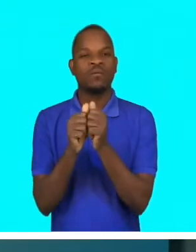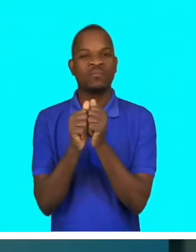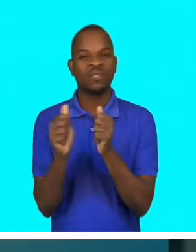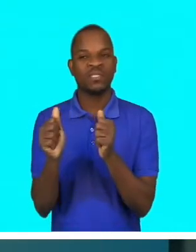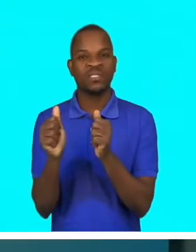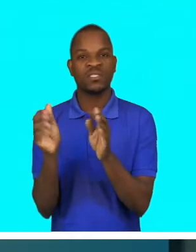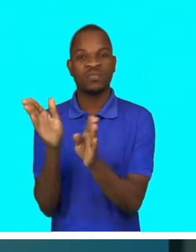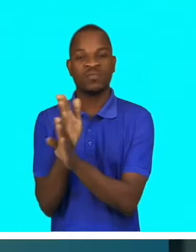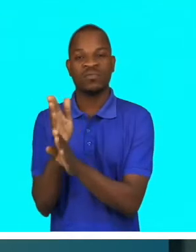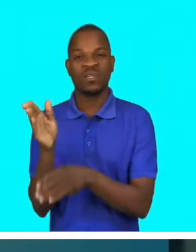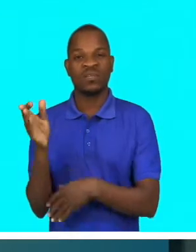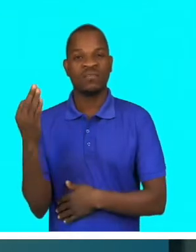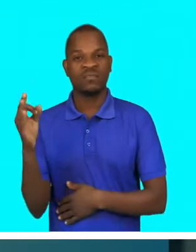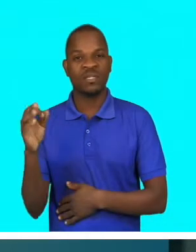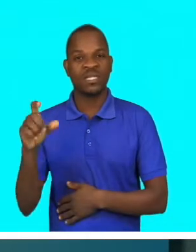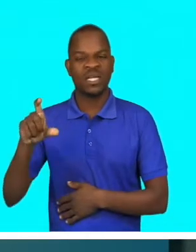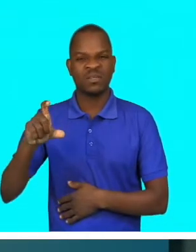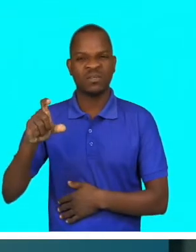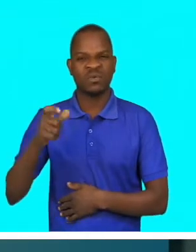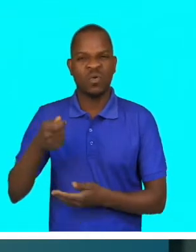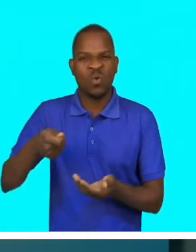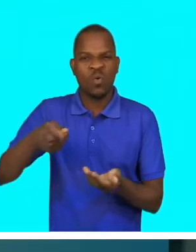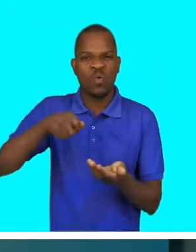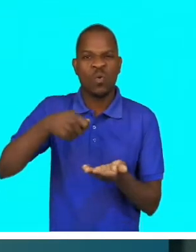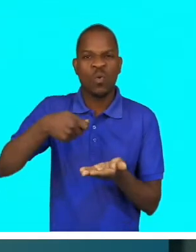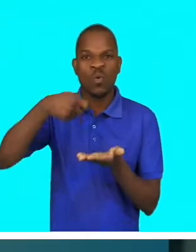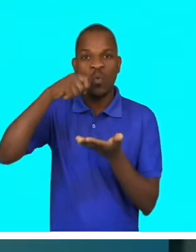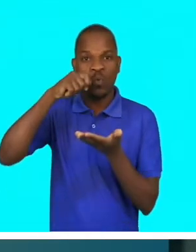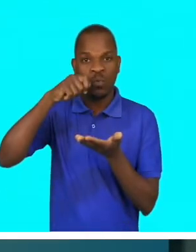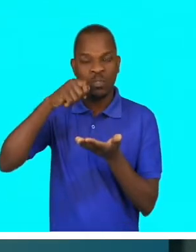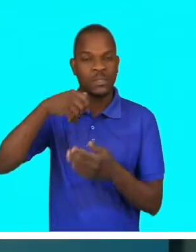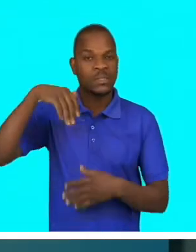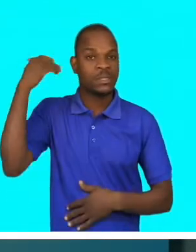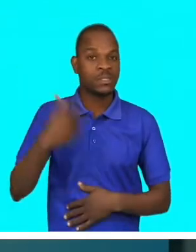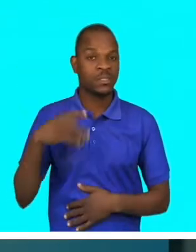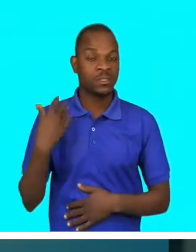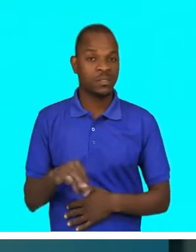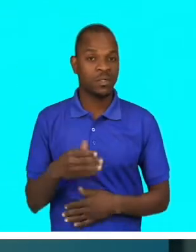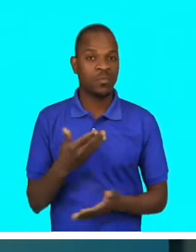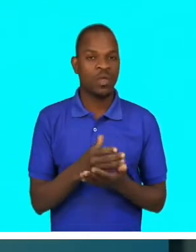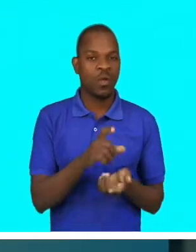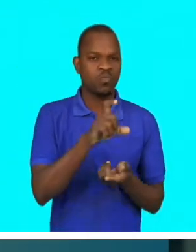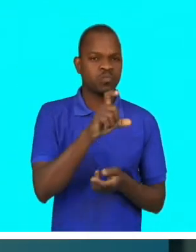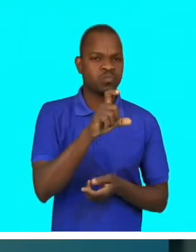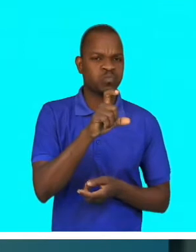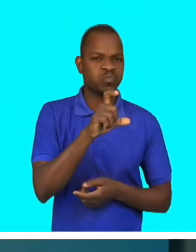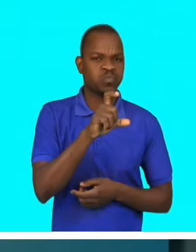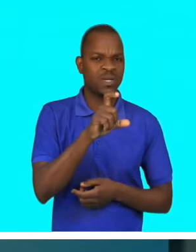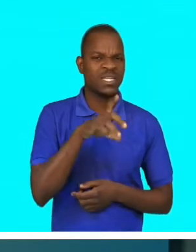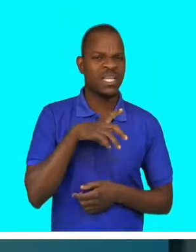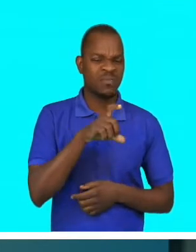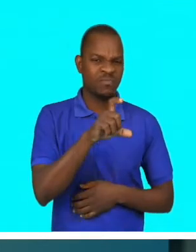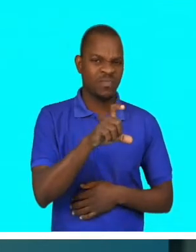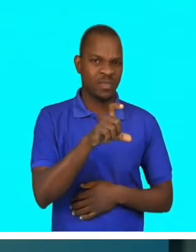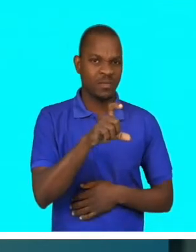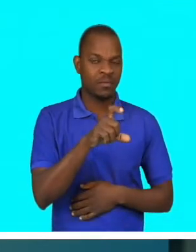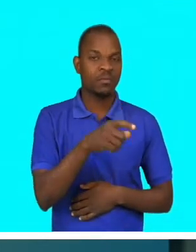farmácias fora. Mas xarope é que é caro também, porque aquele